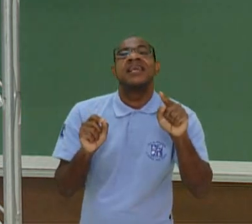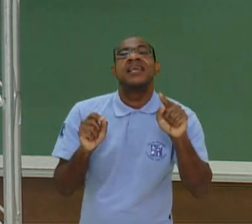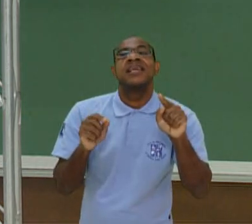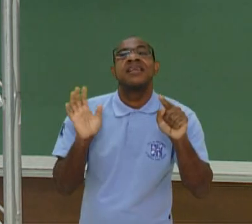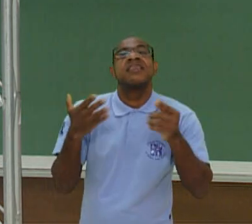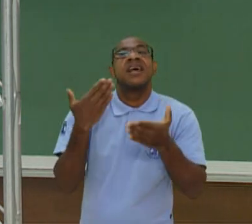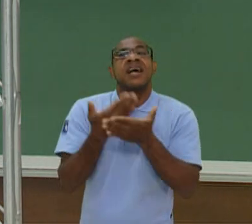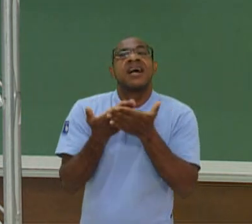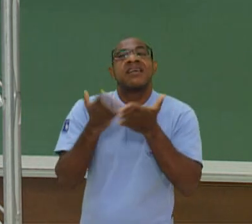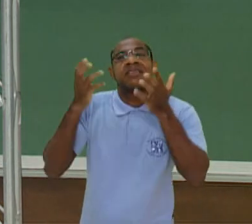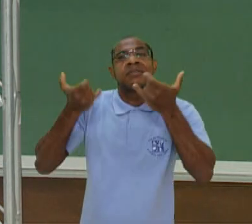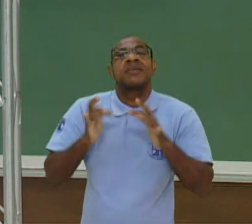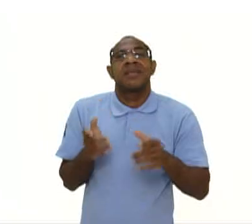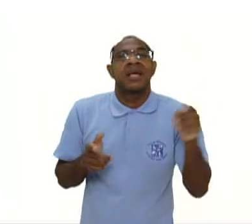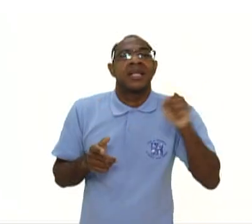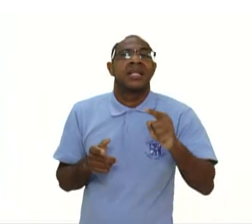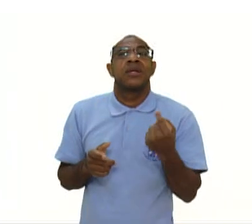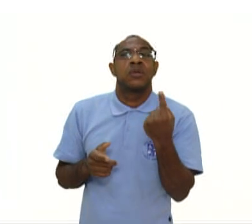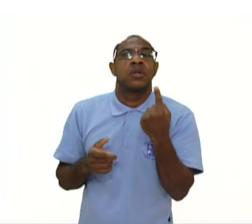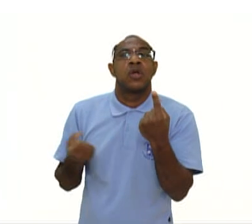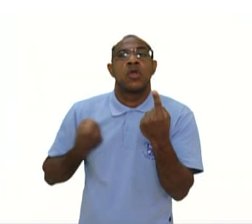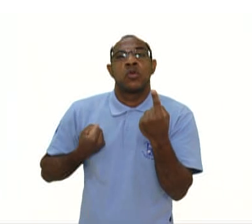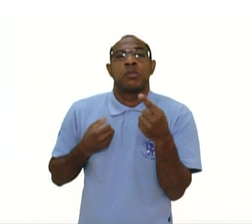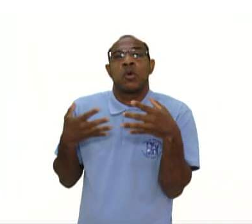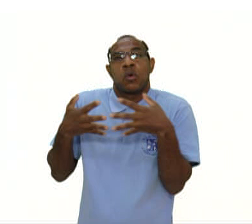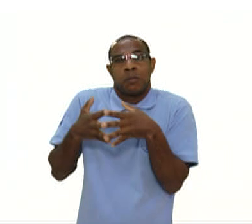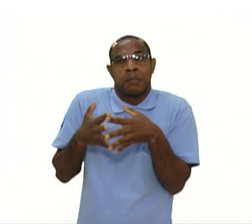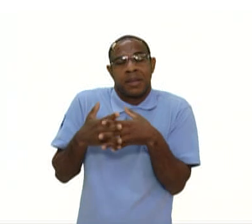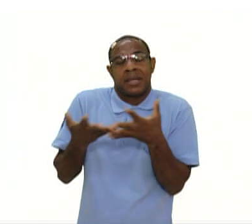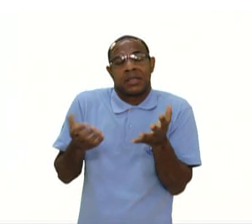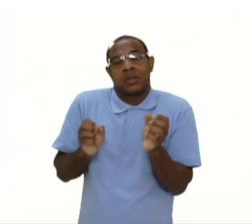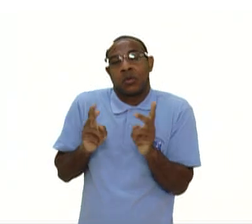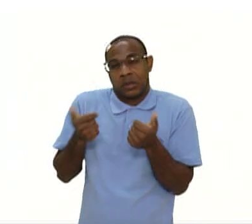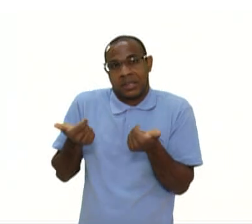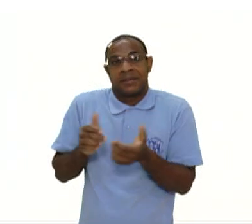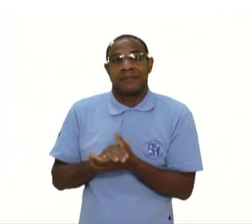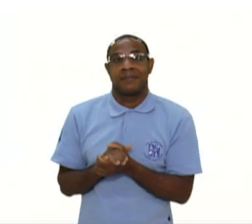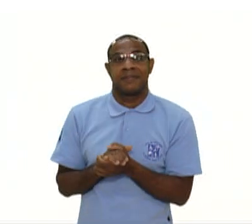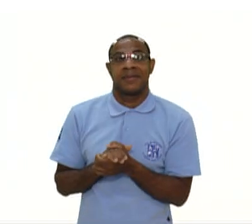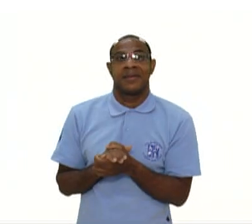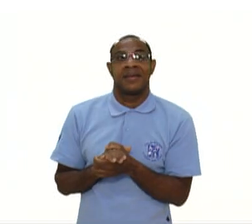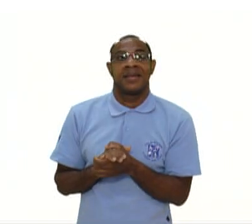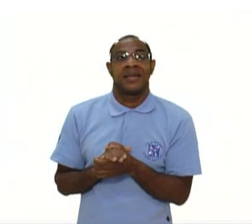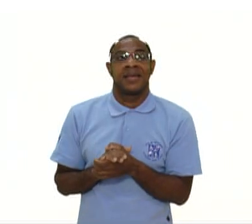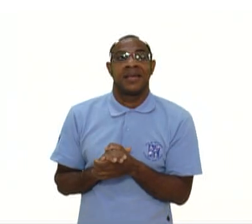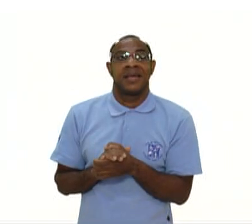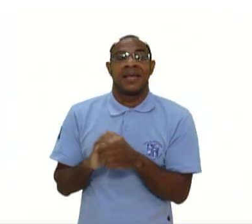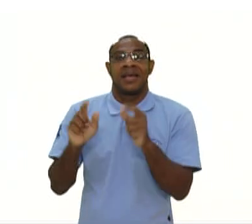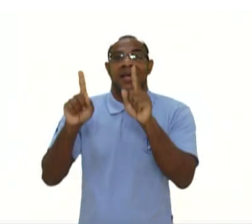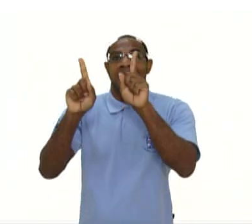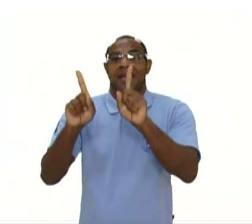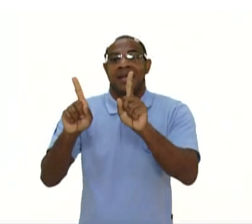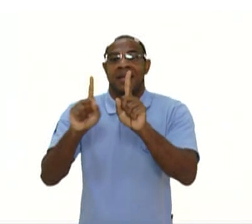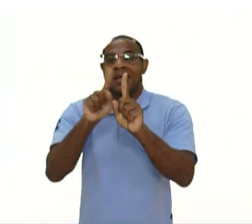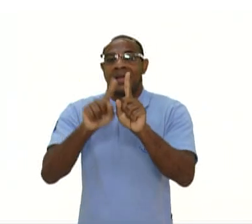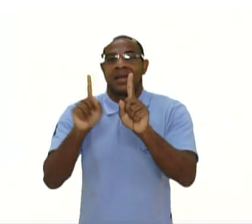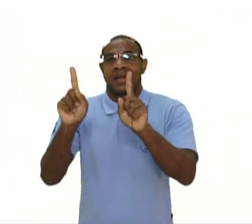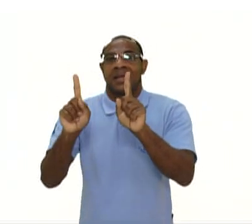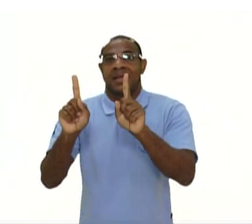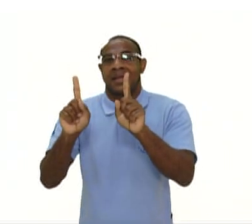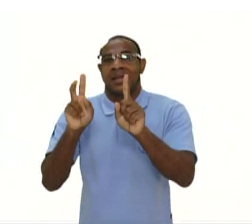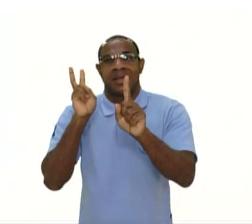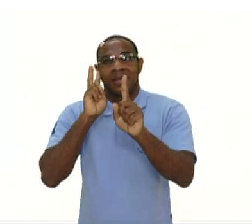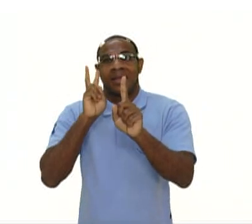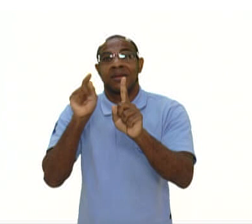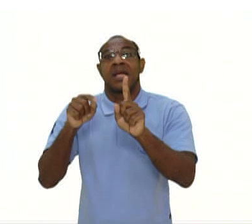dias com a letra Z? Z não é um número complexo? Ótimo, você sabe o que é. Entre duas barras, lembra que